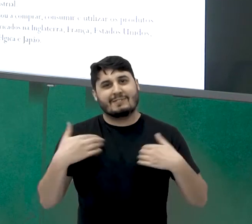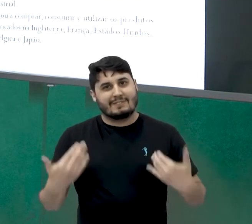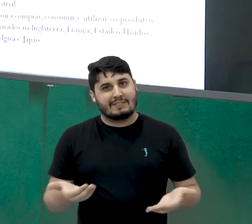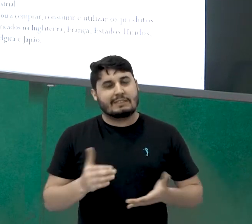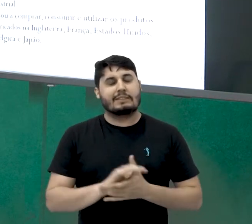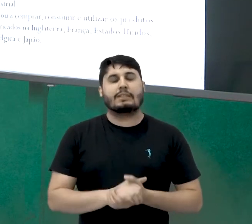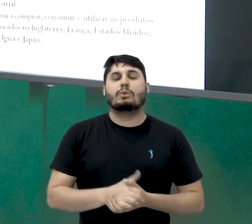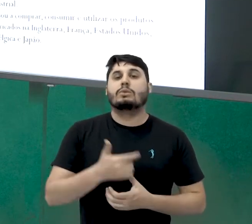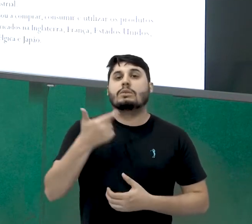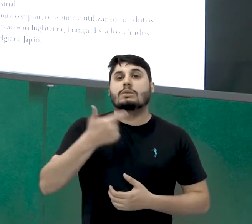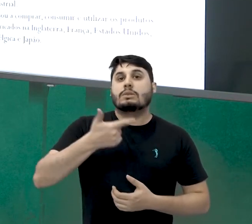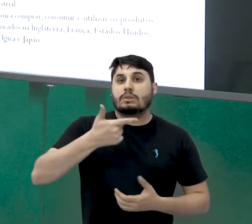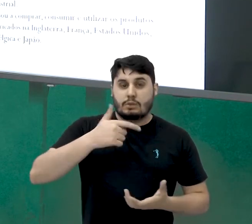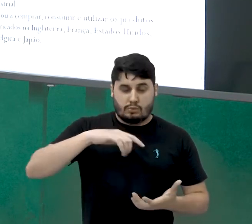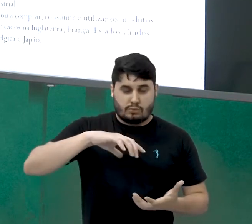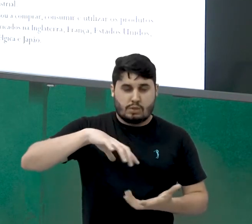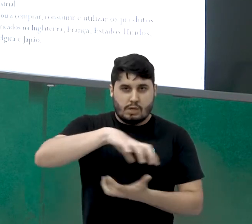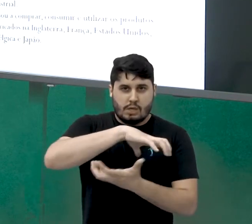Revolução Industrial,